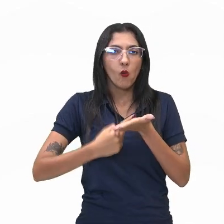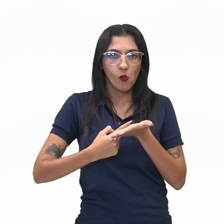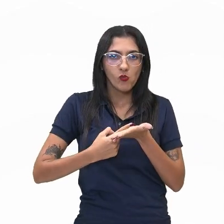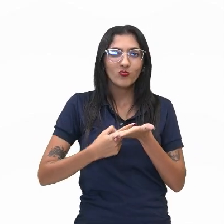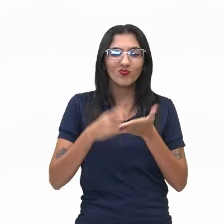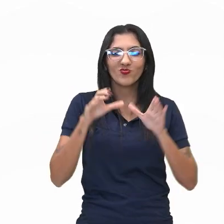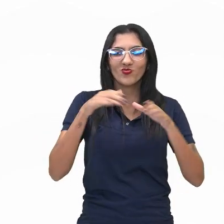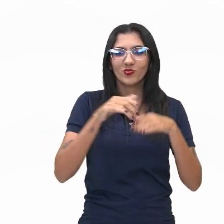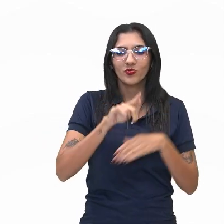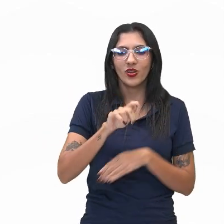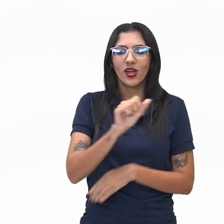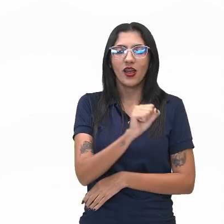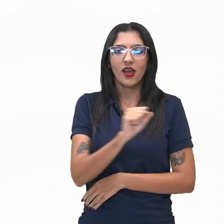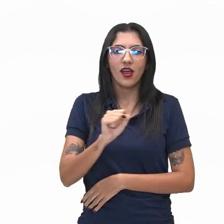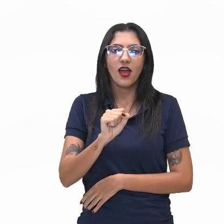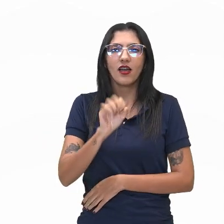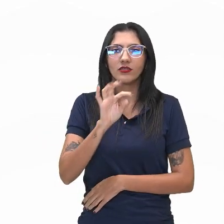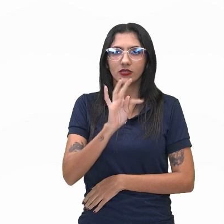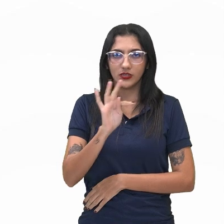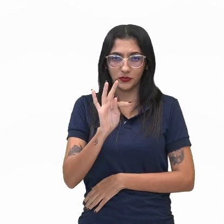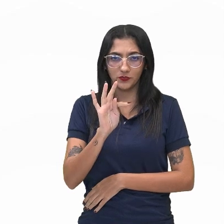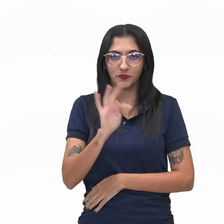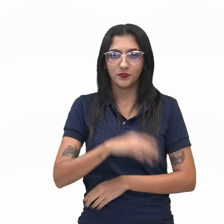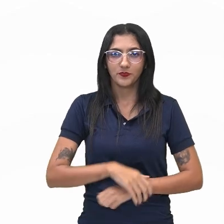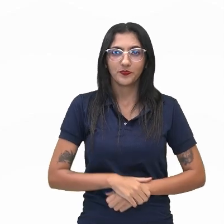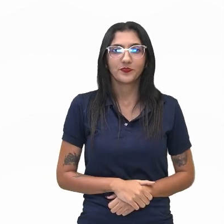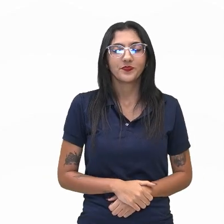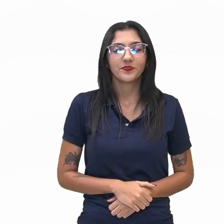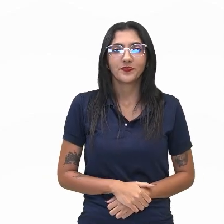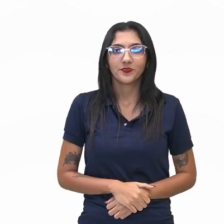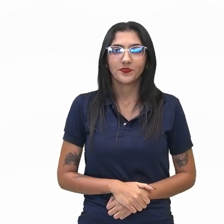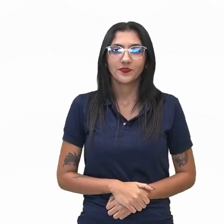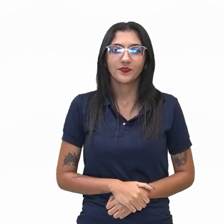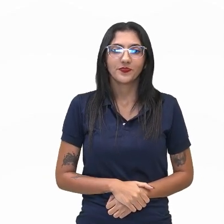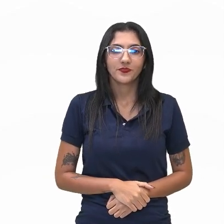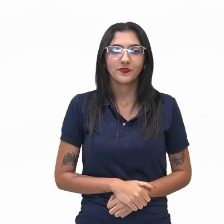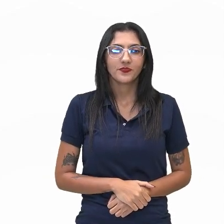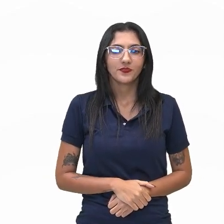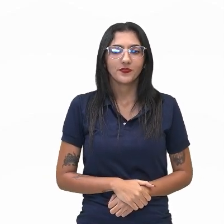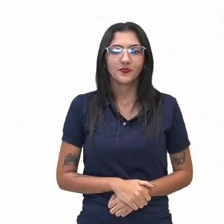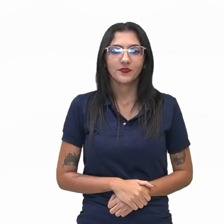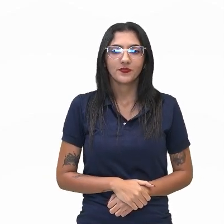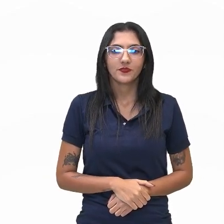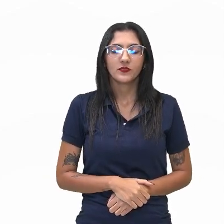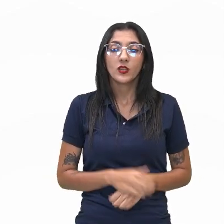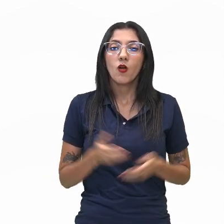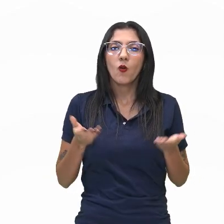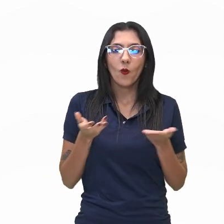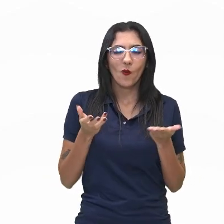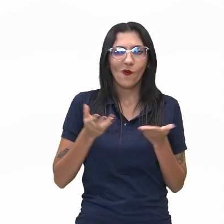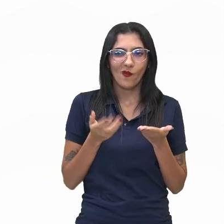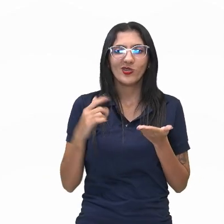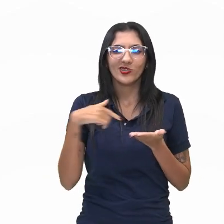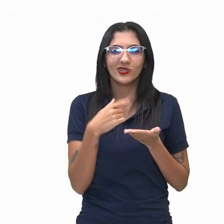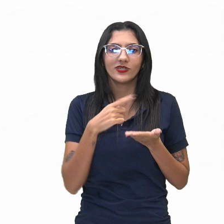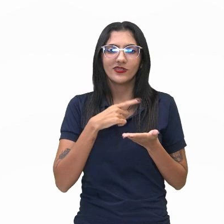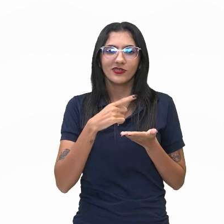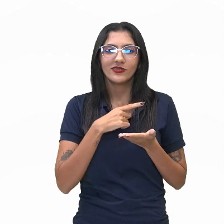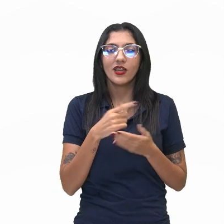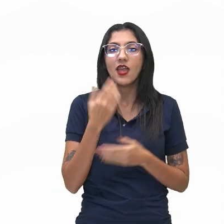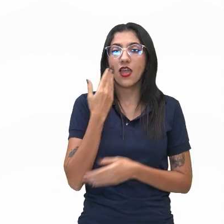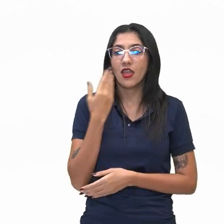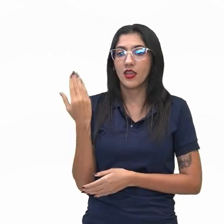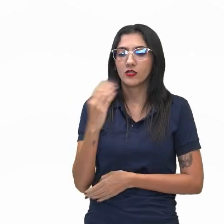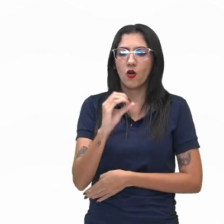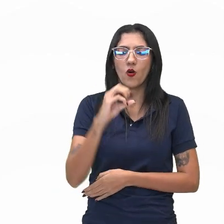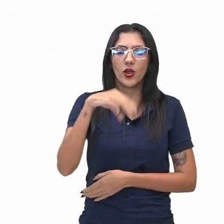e Comércio, com a sigla em inglês GATT, tá? Atualmente, nós temos aí a OMC.